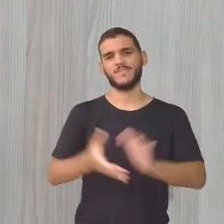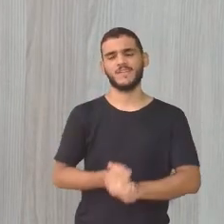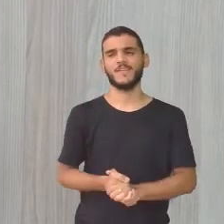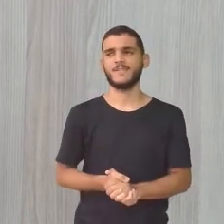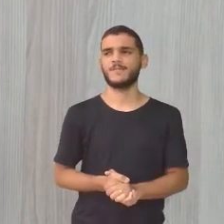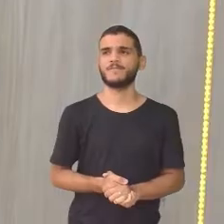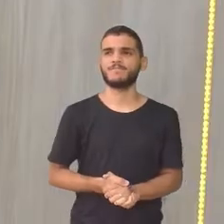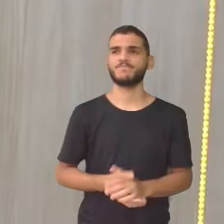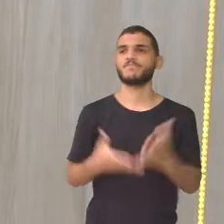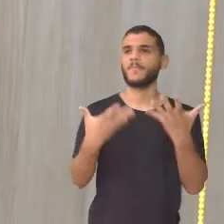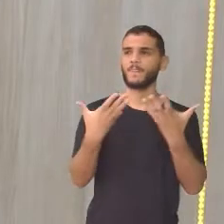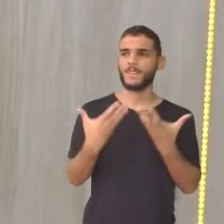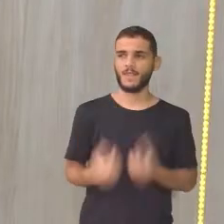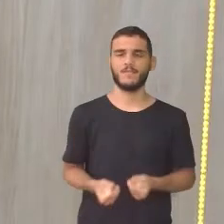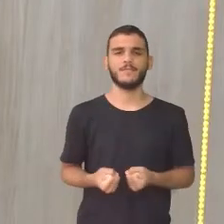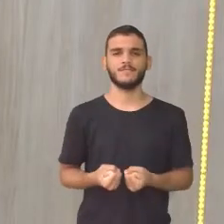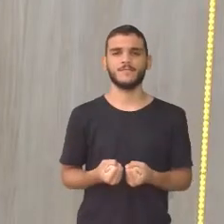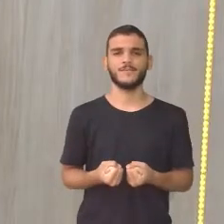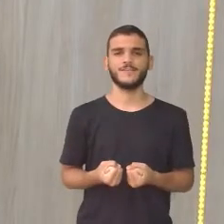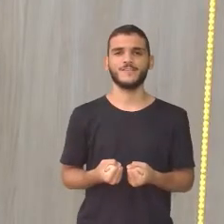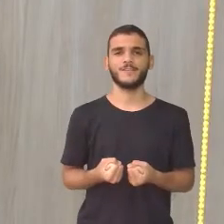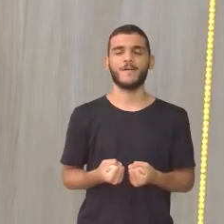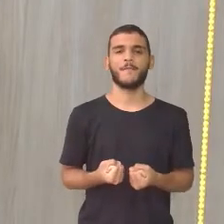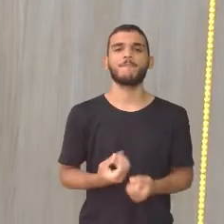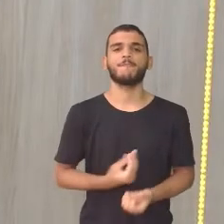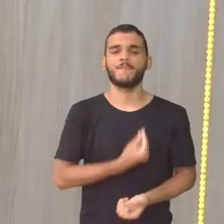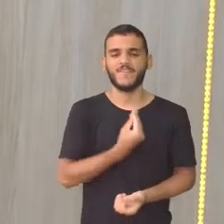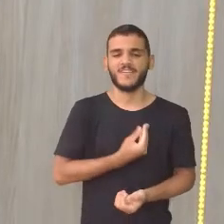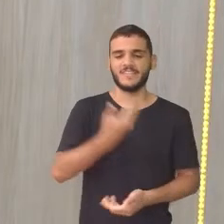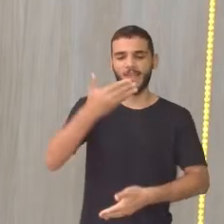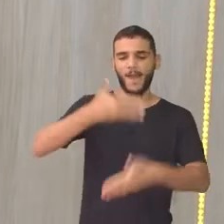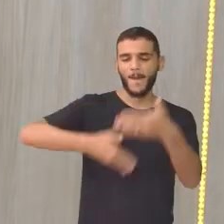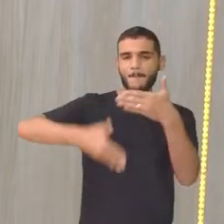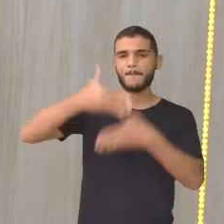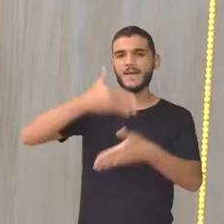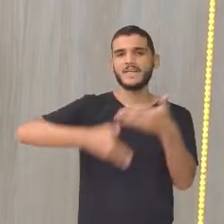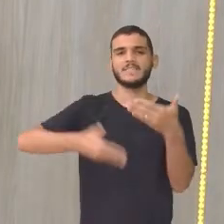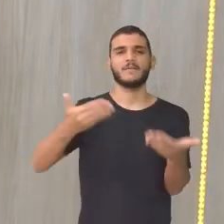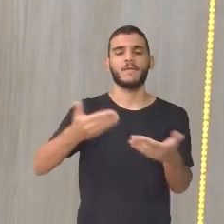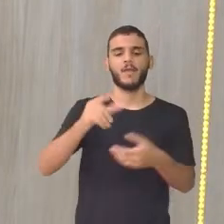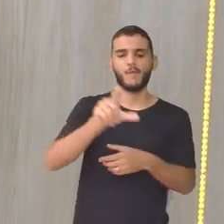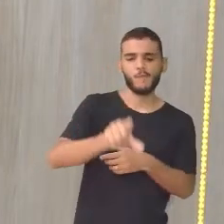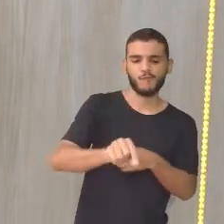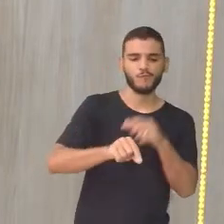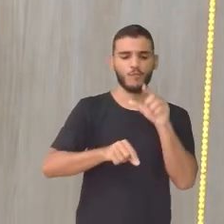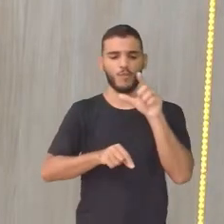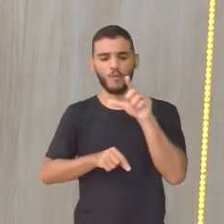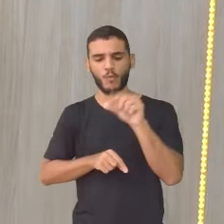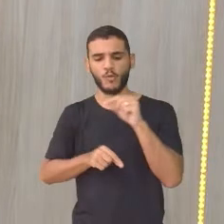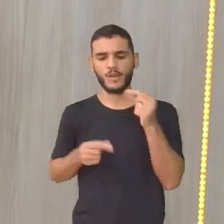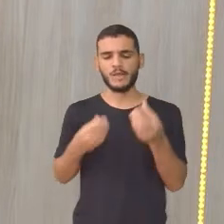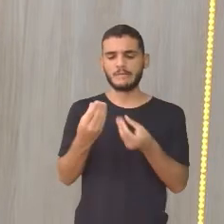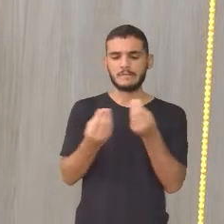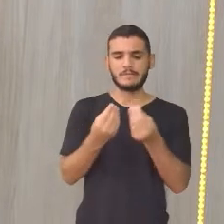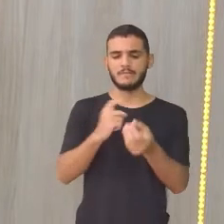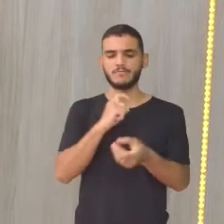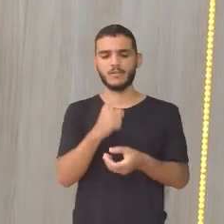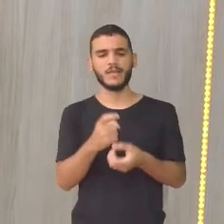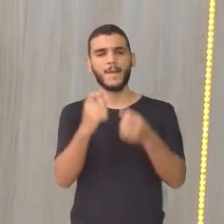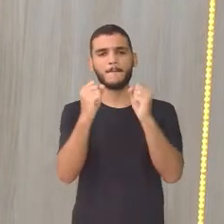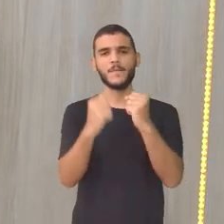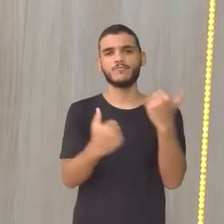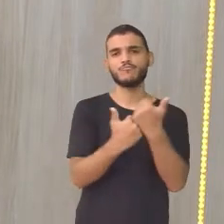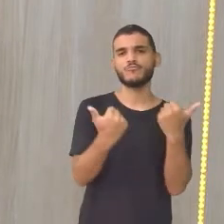Então vamos vivenciar, não é? Fazer essa escolha. Ninguém pode escolher o livro por